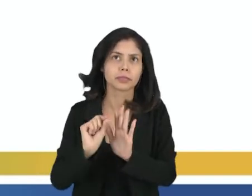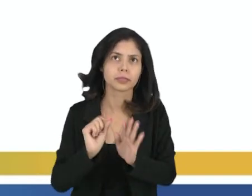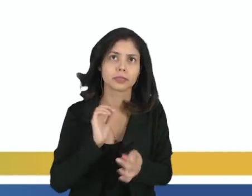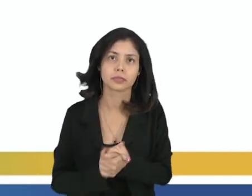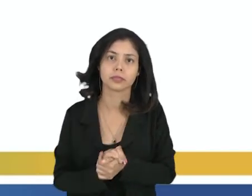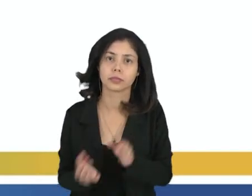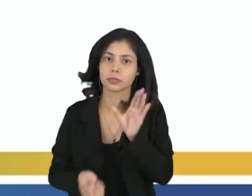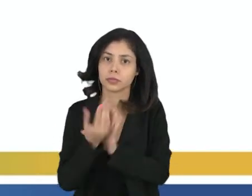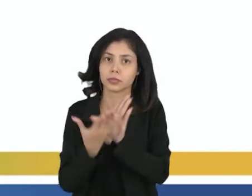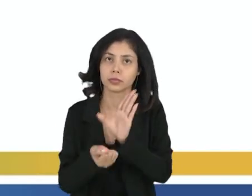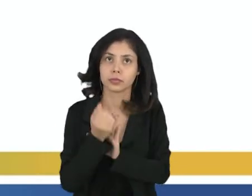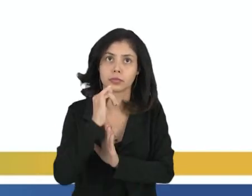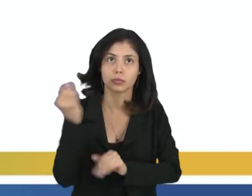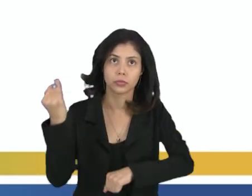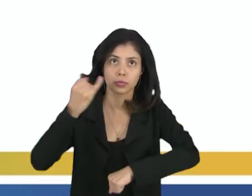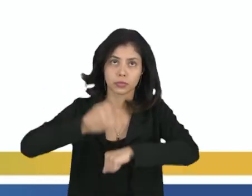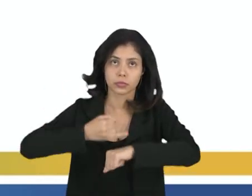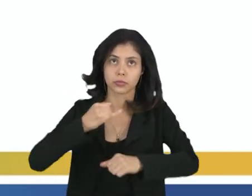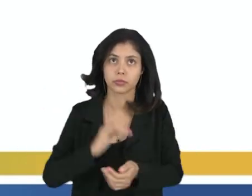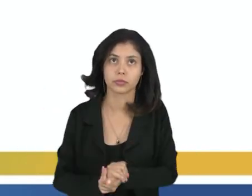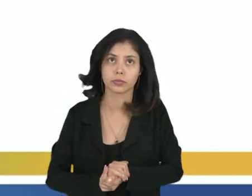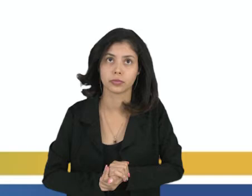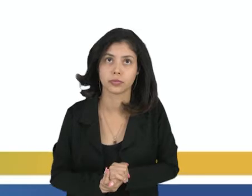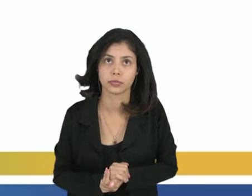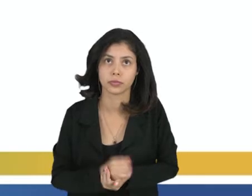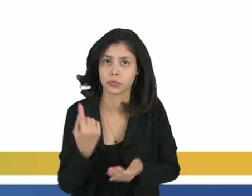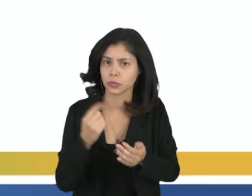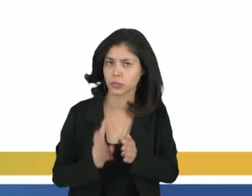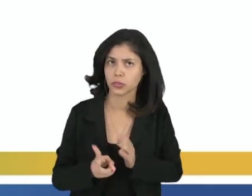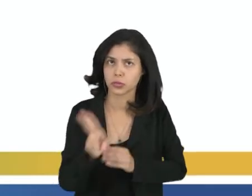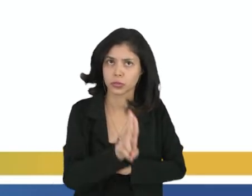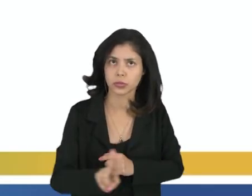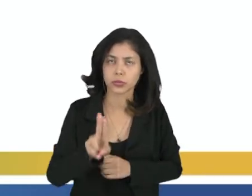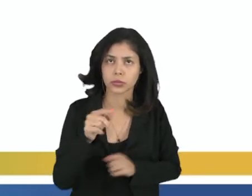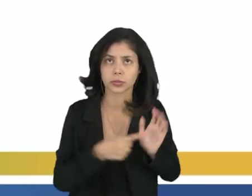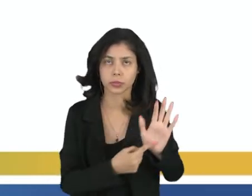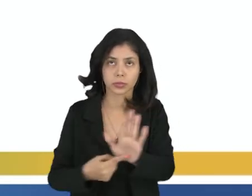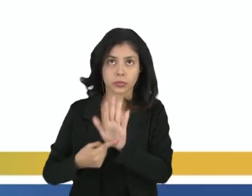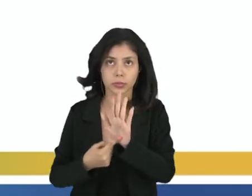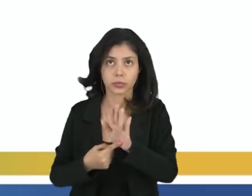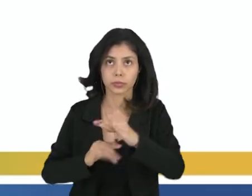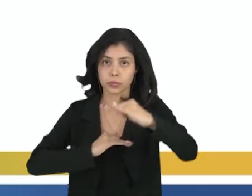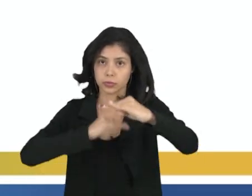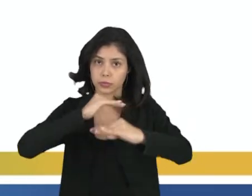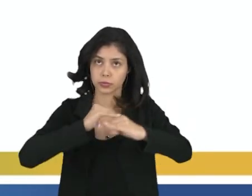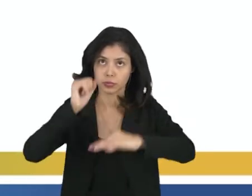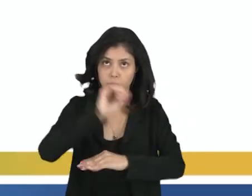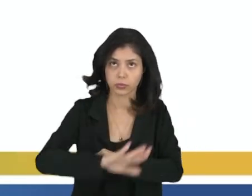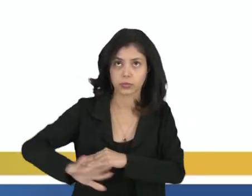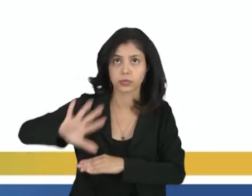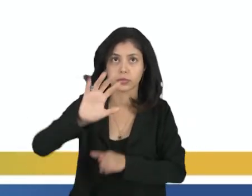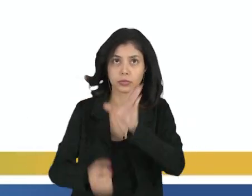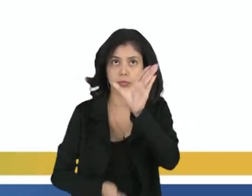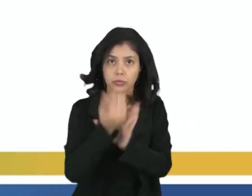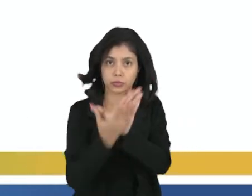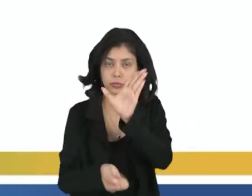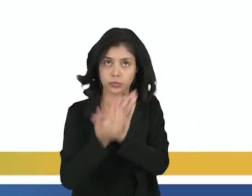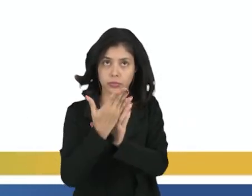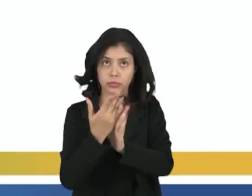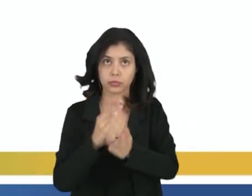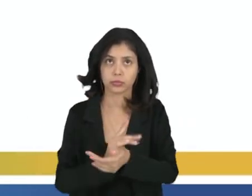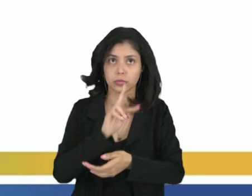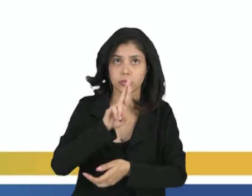esse produto iônico da água, ok? É a constante usada para representar o